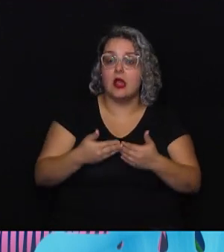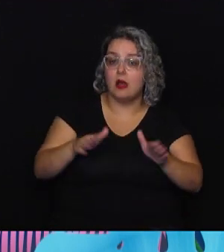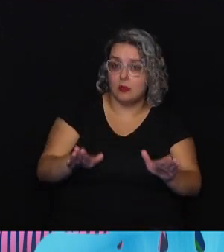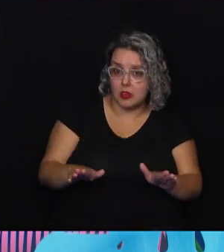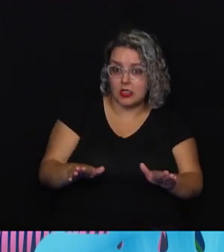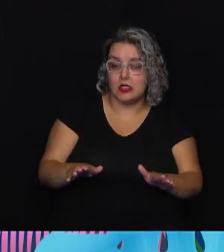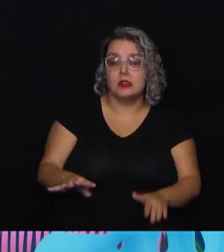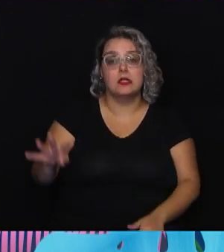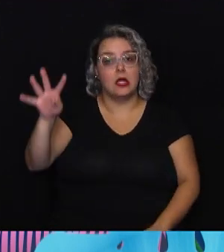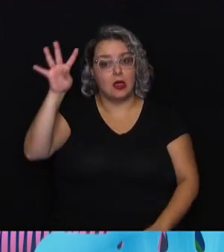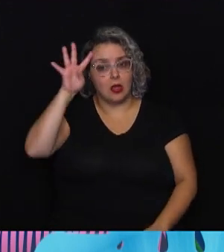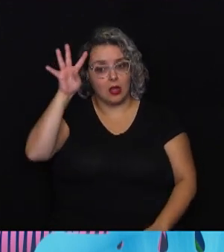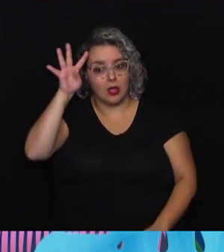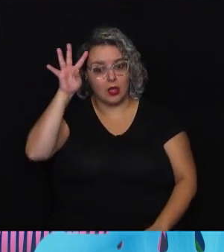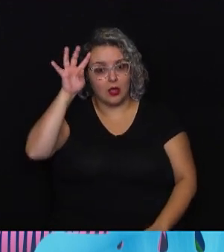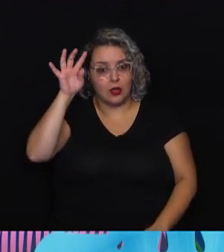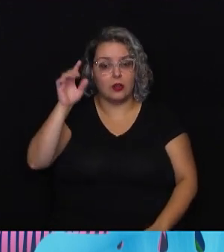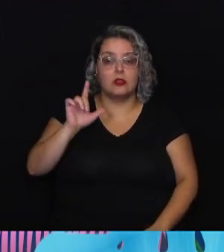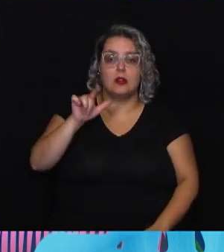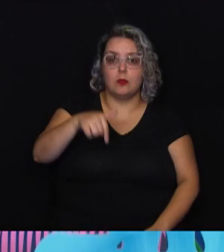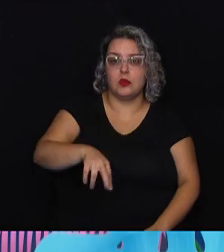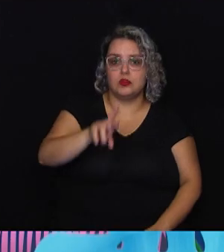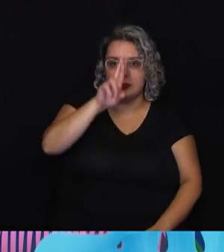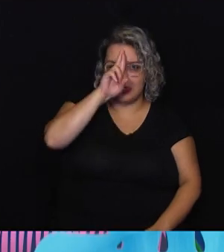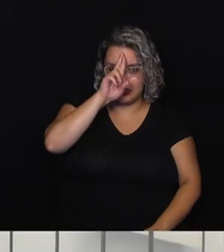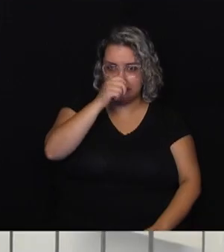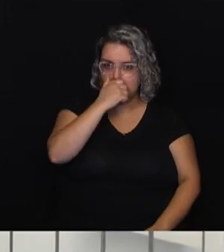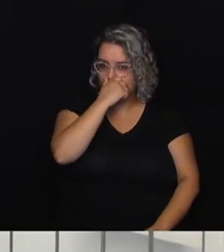na quarta-feira a partir do meio-dia.